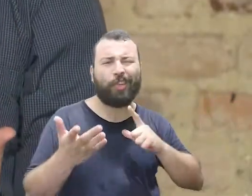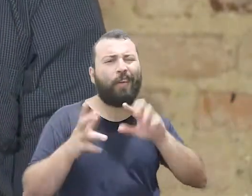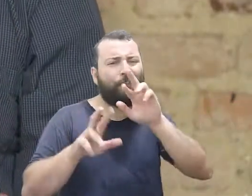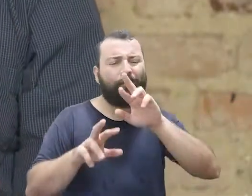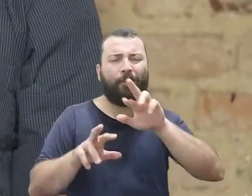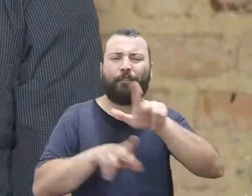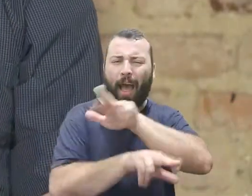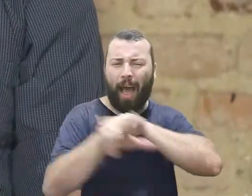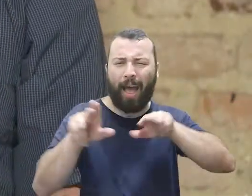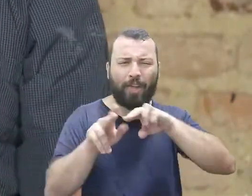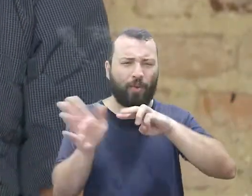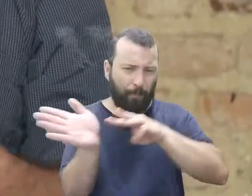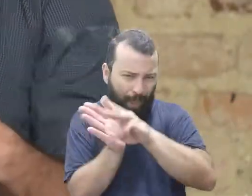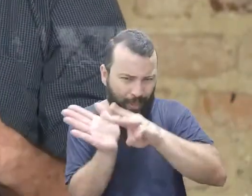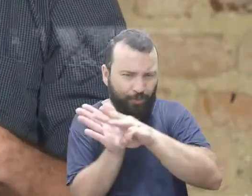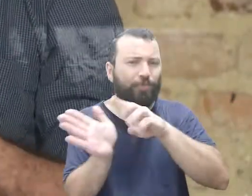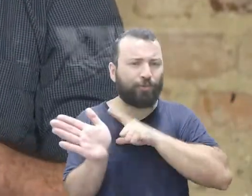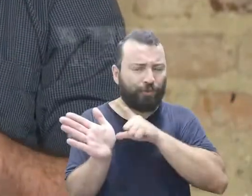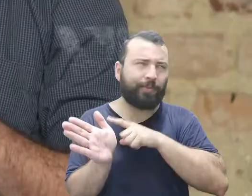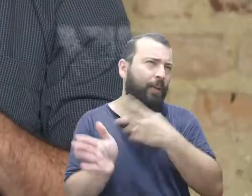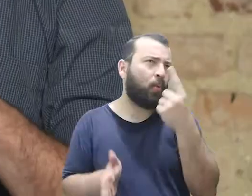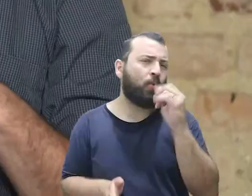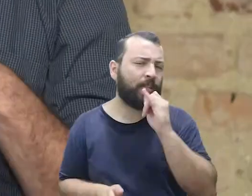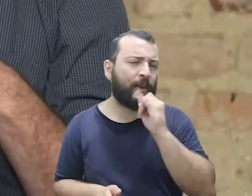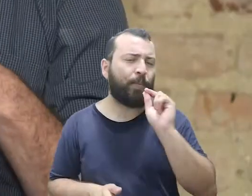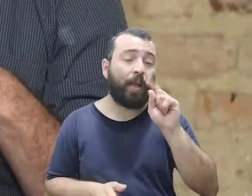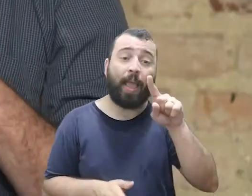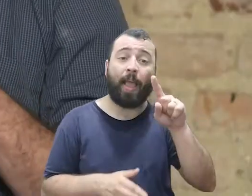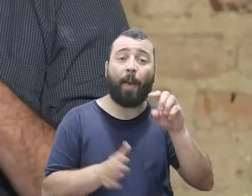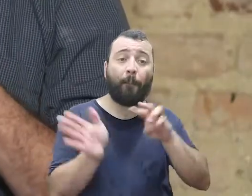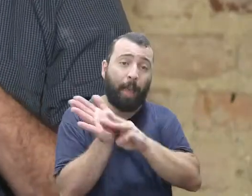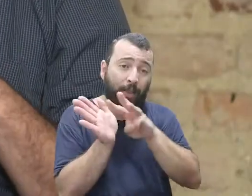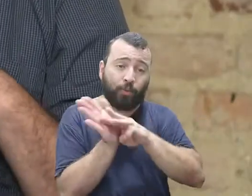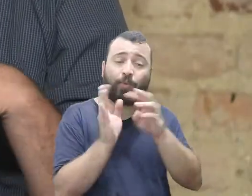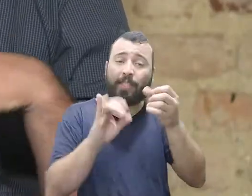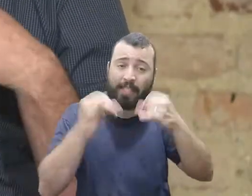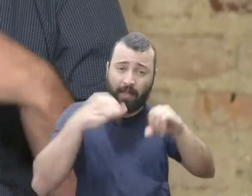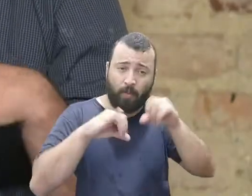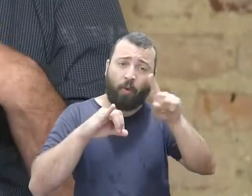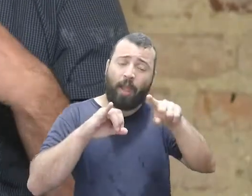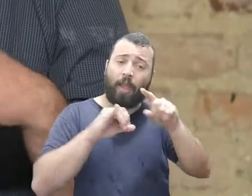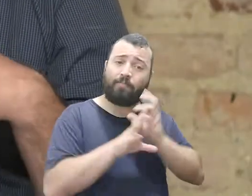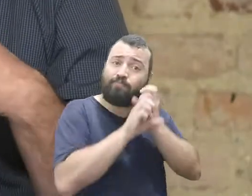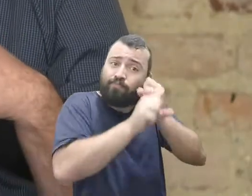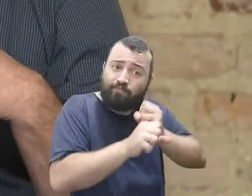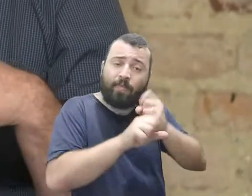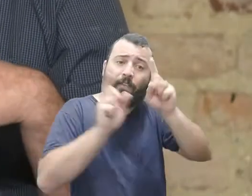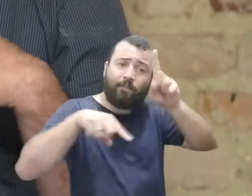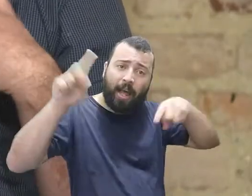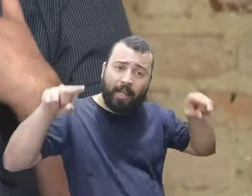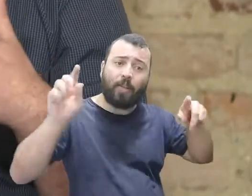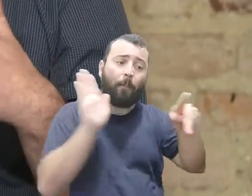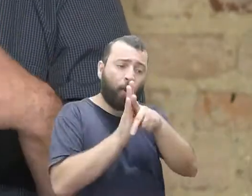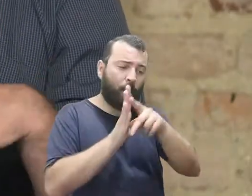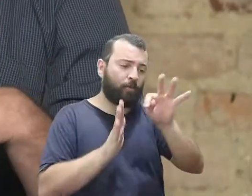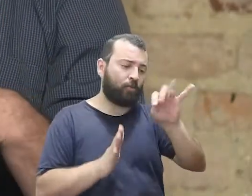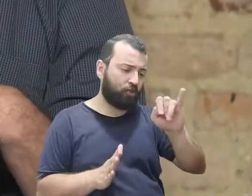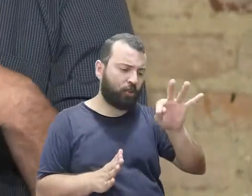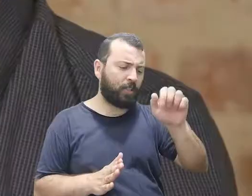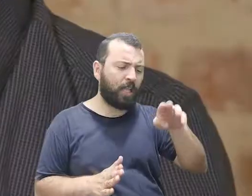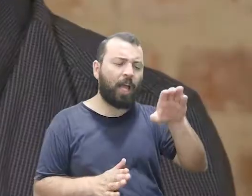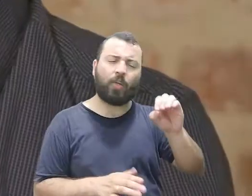vários métodos que são aplicados. Um, por exemplo, é um método químico que é medir as variações relativas de